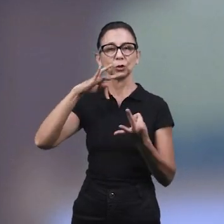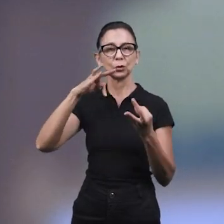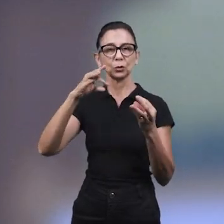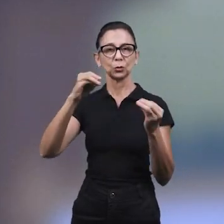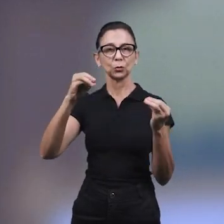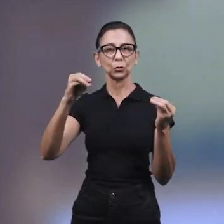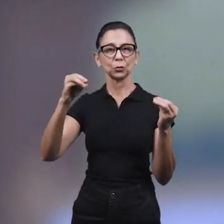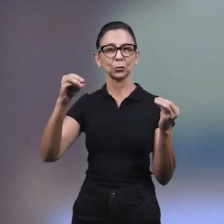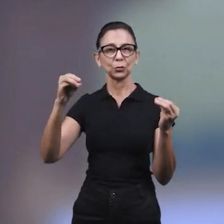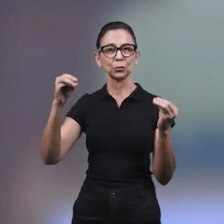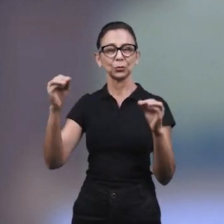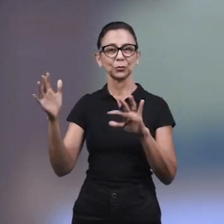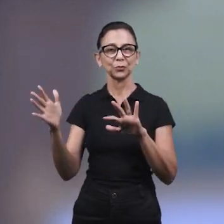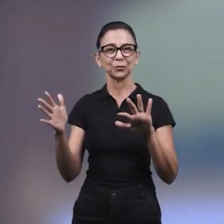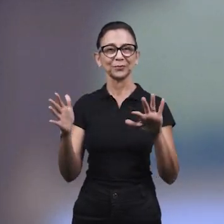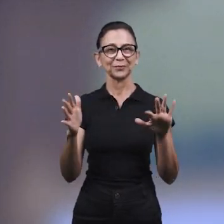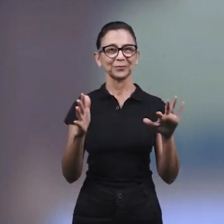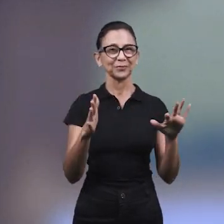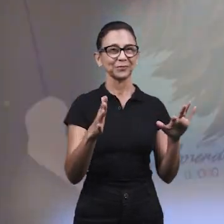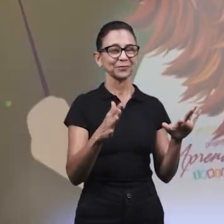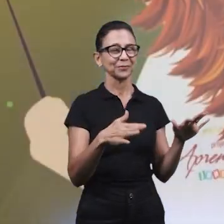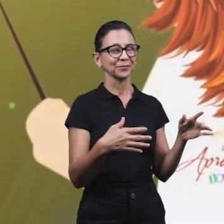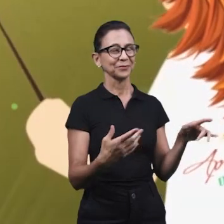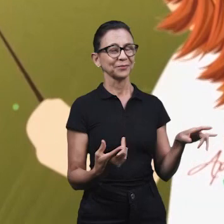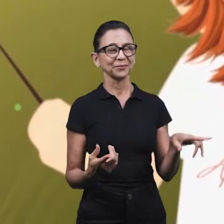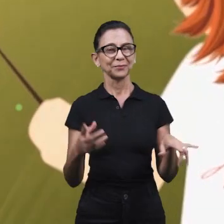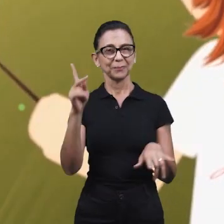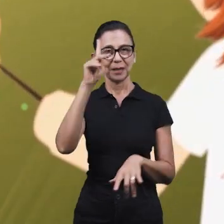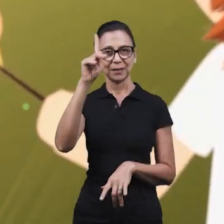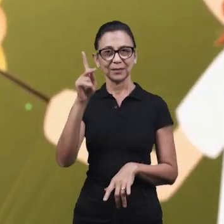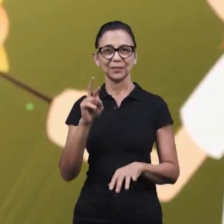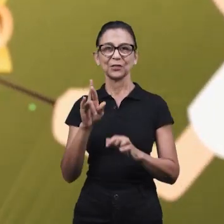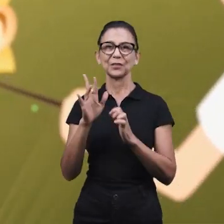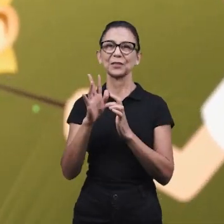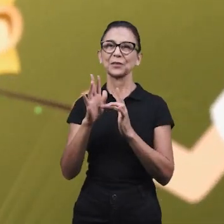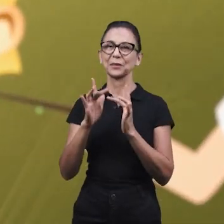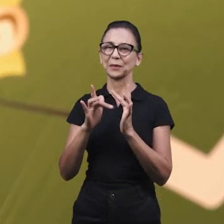Amém, queridos? A paz do Senhor Jesus.